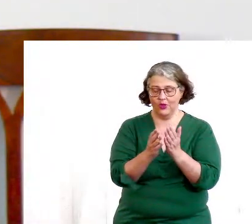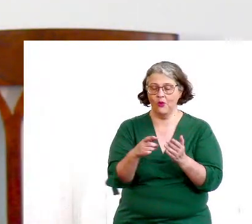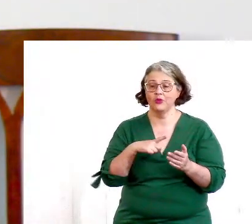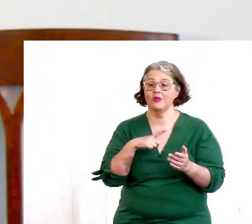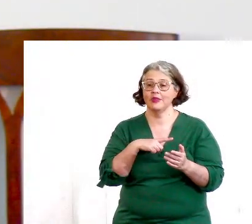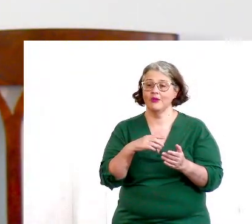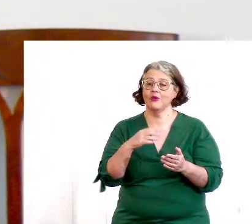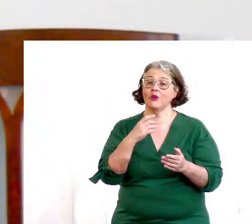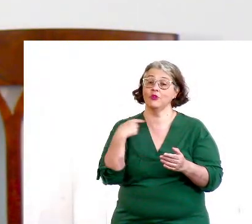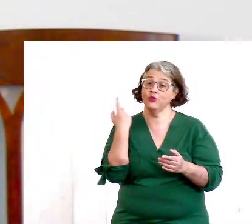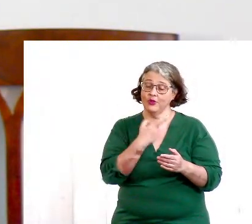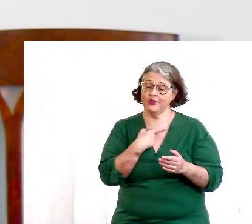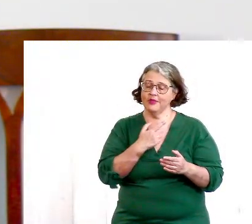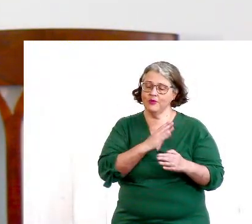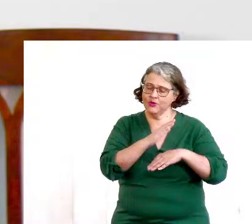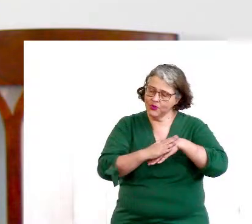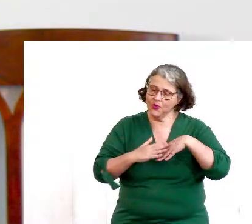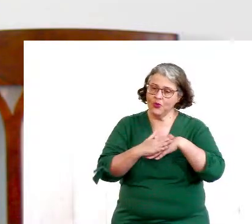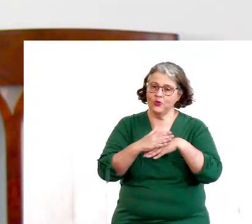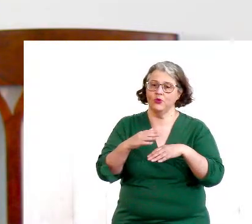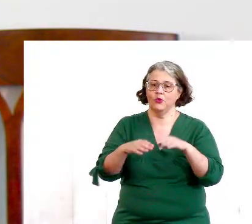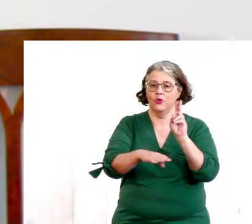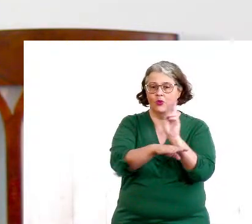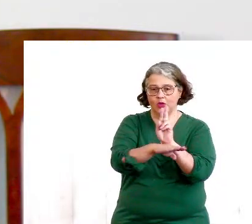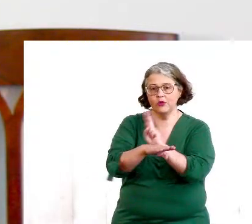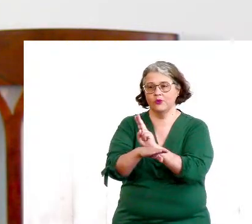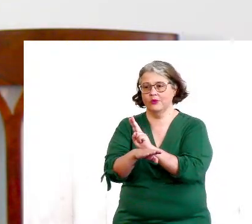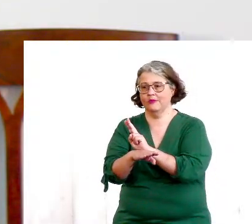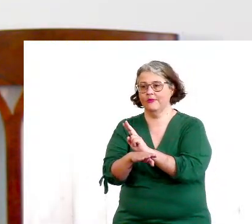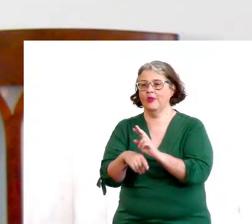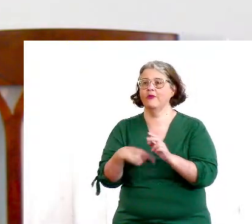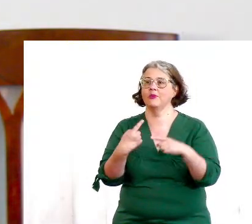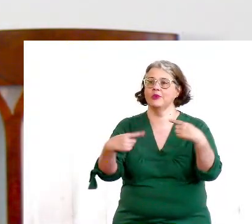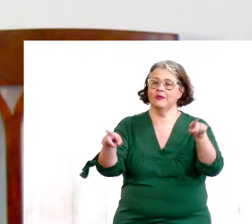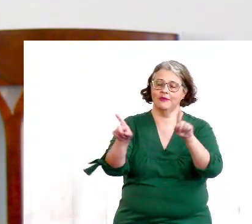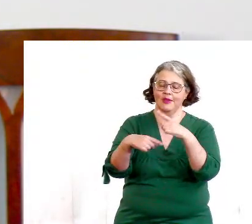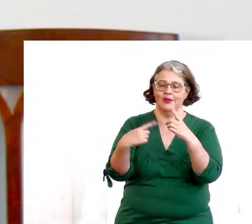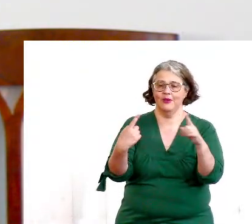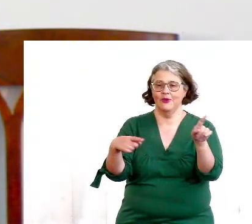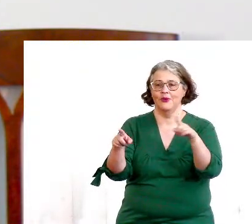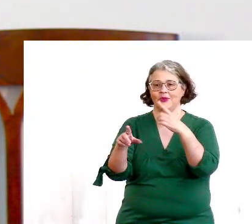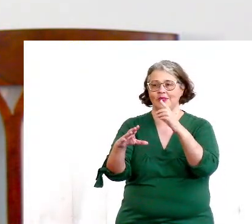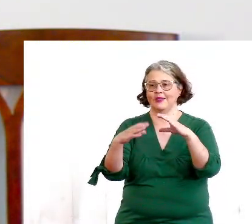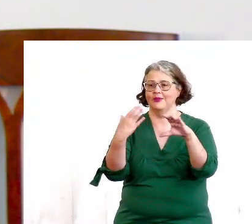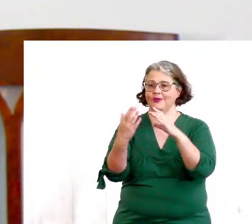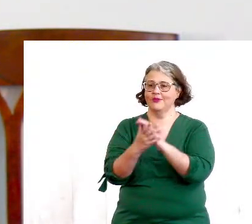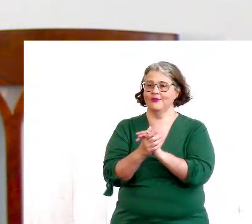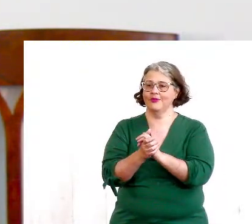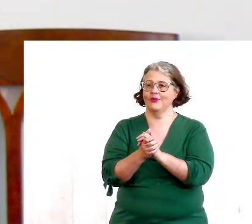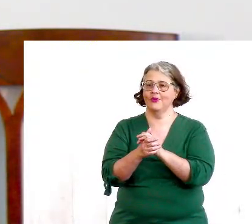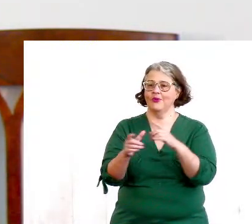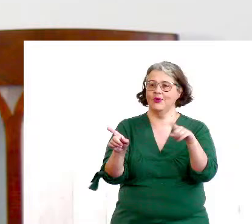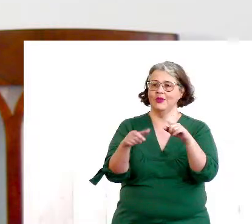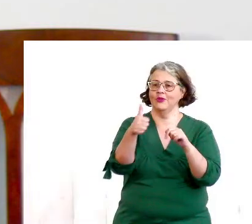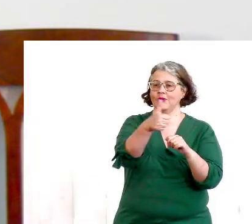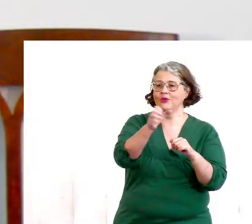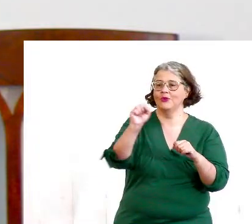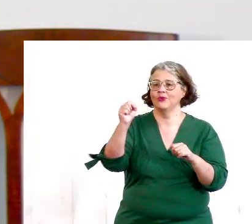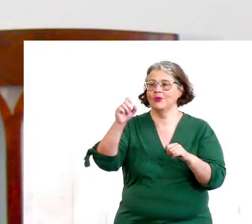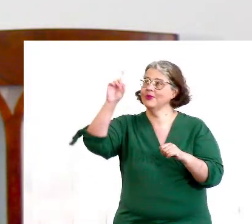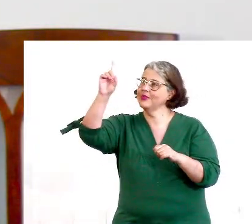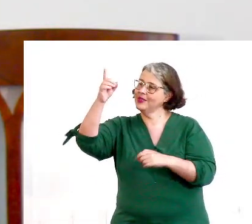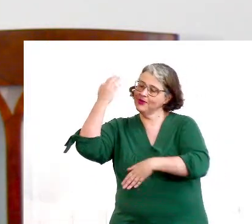socorro. Cantemos ao Senhor um dos hinos mais conhecidos da igreja cristã, o hino 18, Deus dos